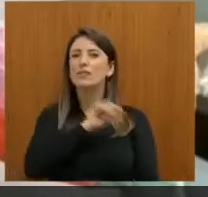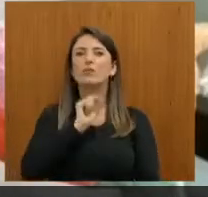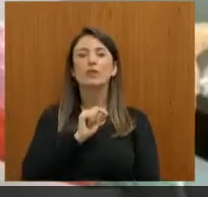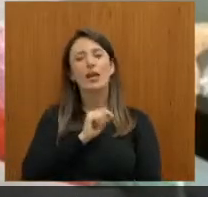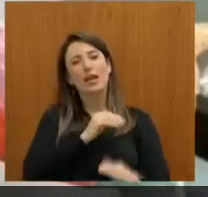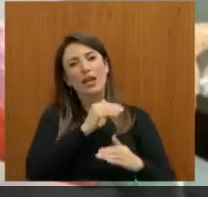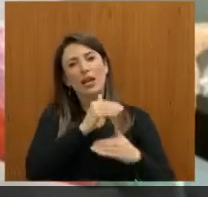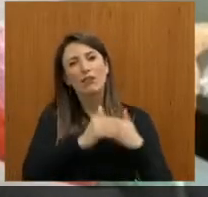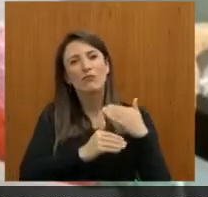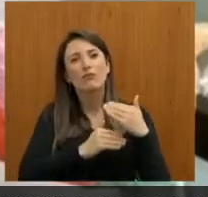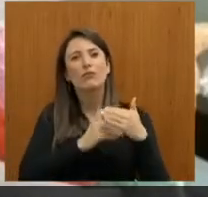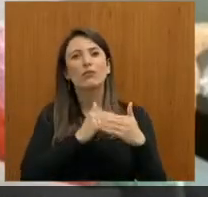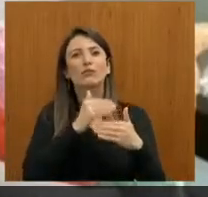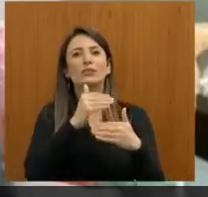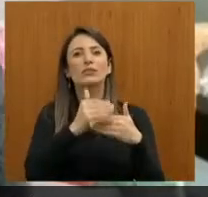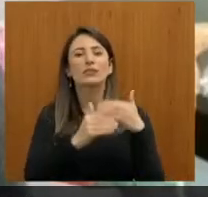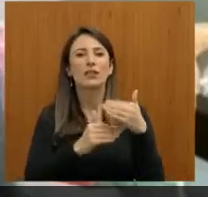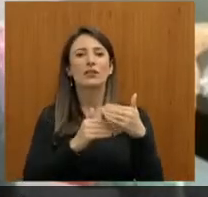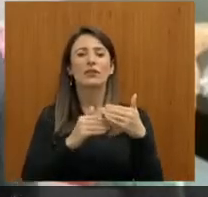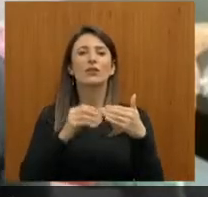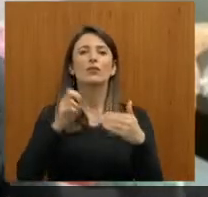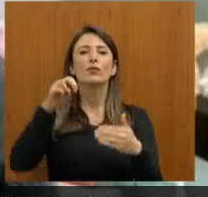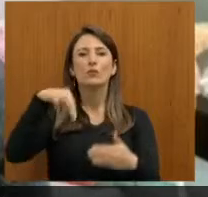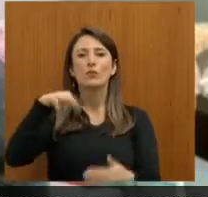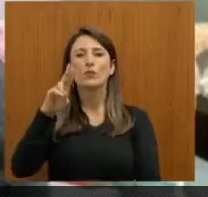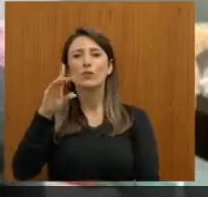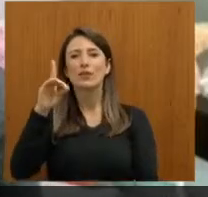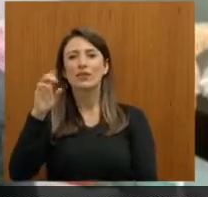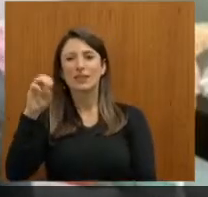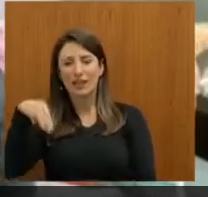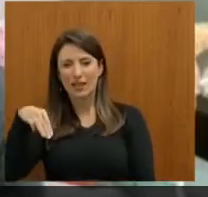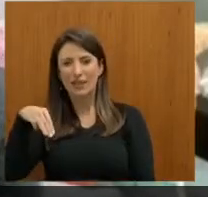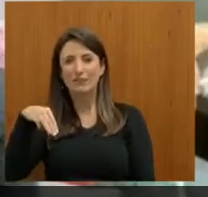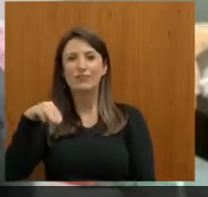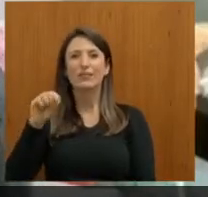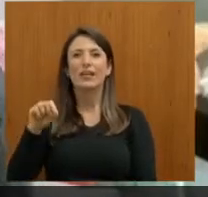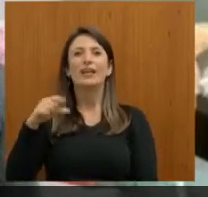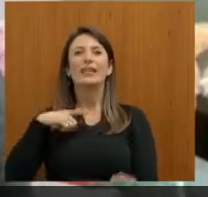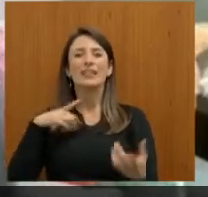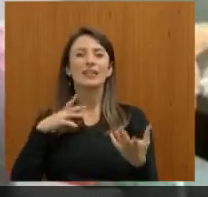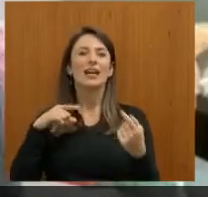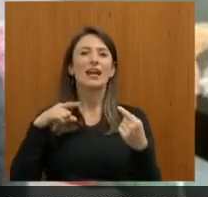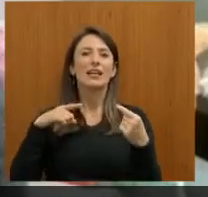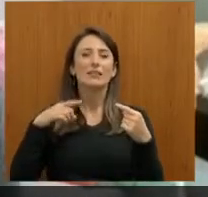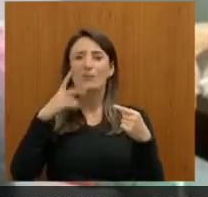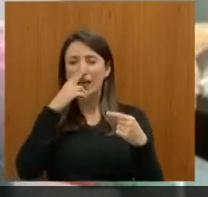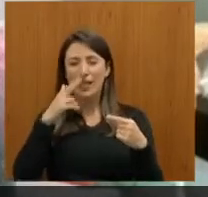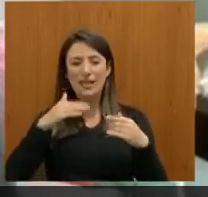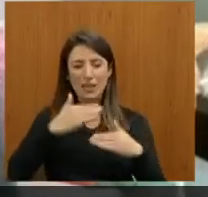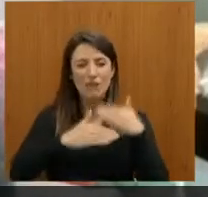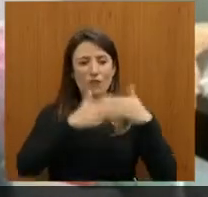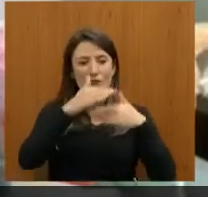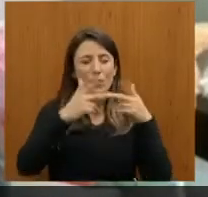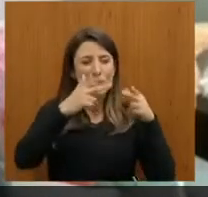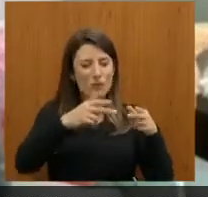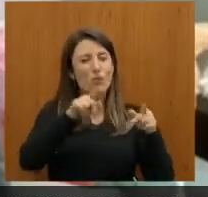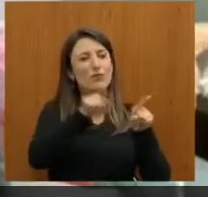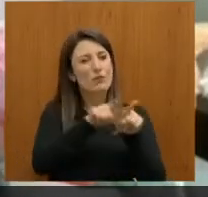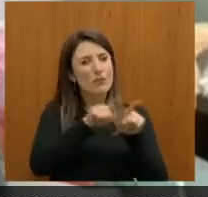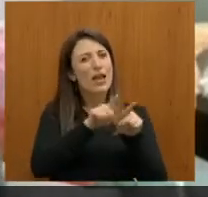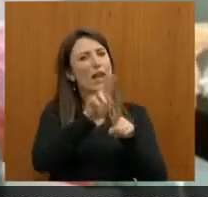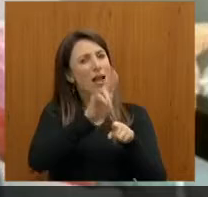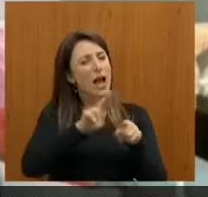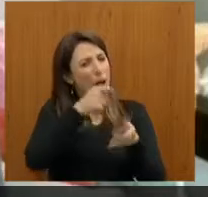evolução do mundo bem paralelamente a evolução da aplicação da lei né da gente se